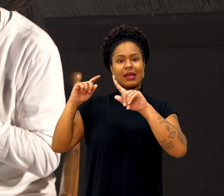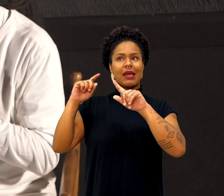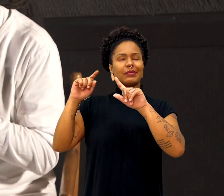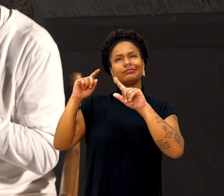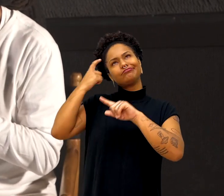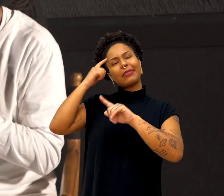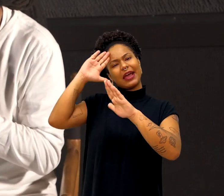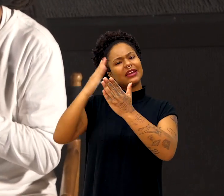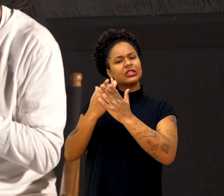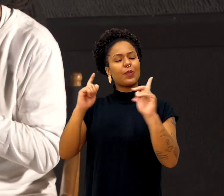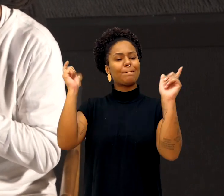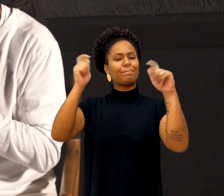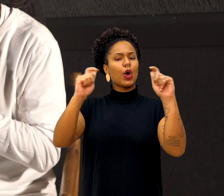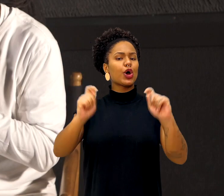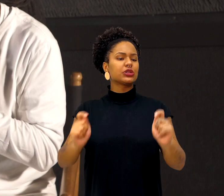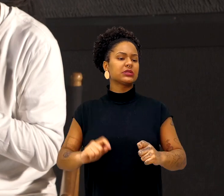possibilidades.